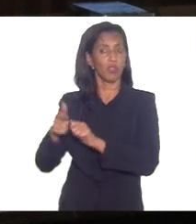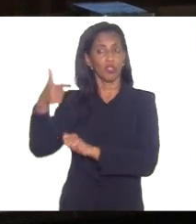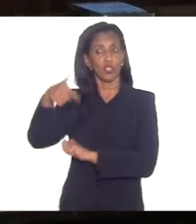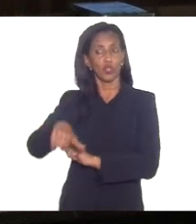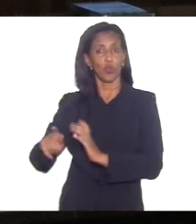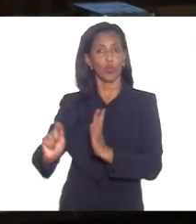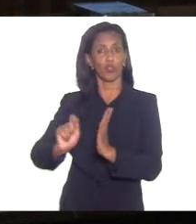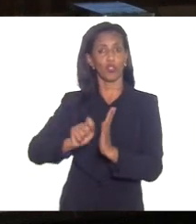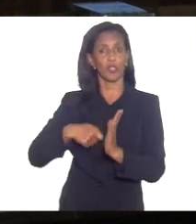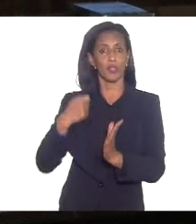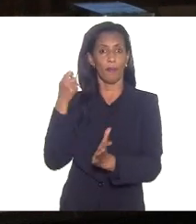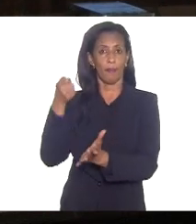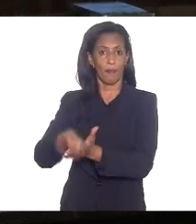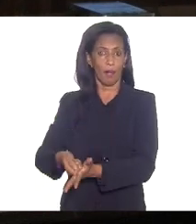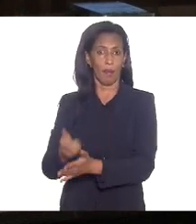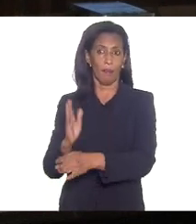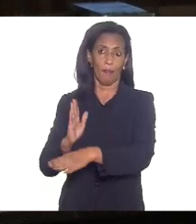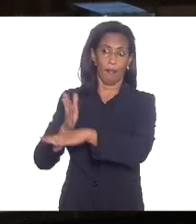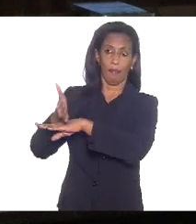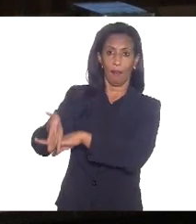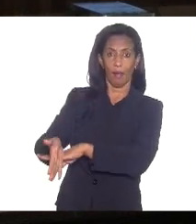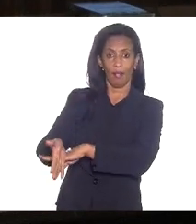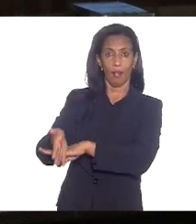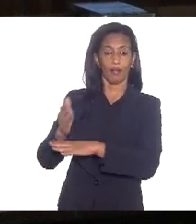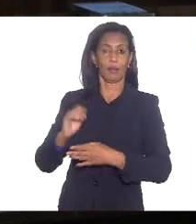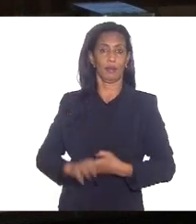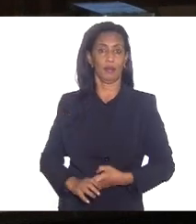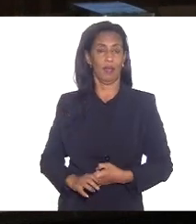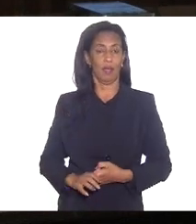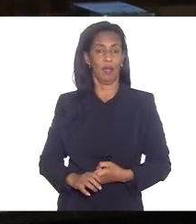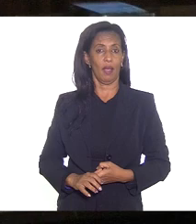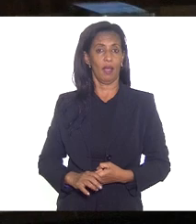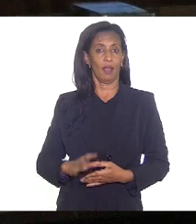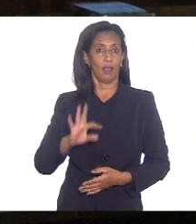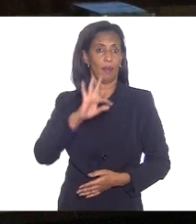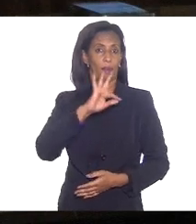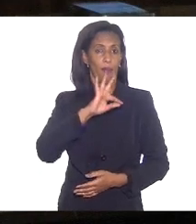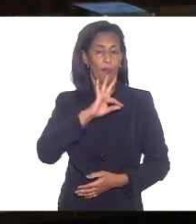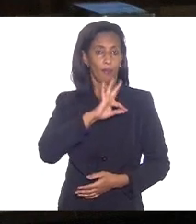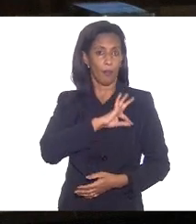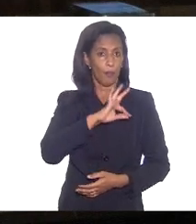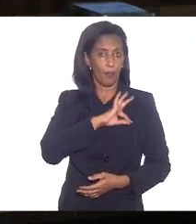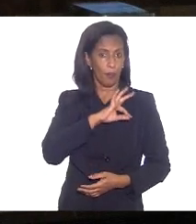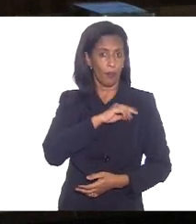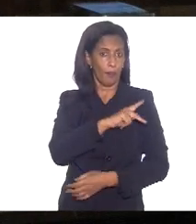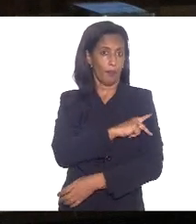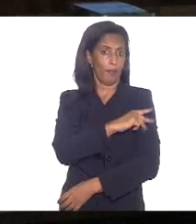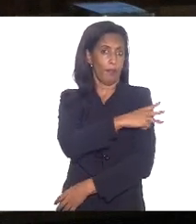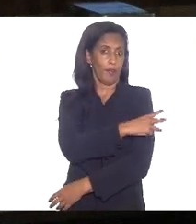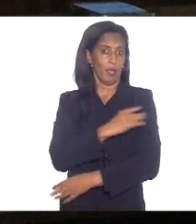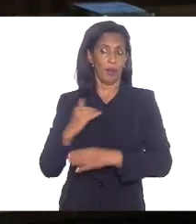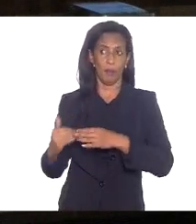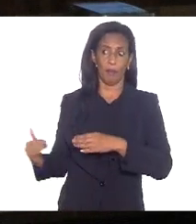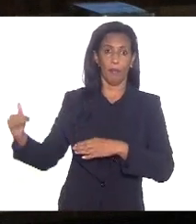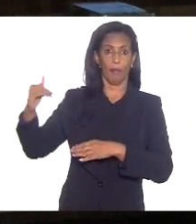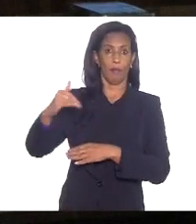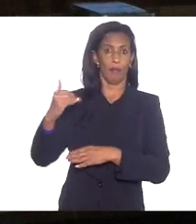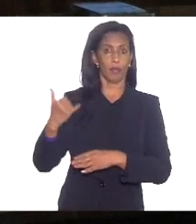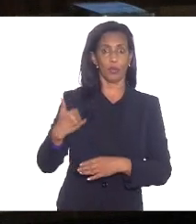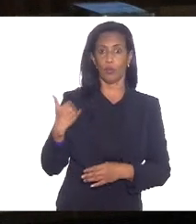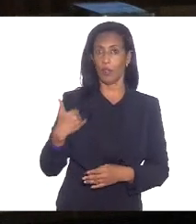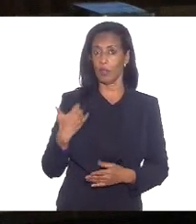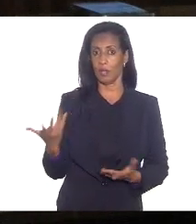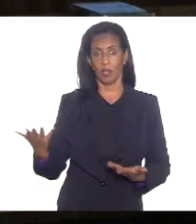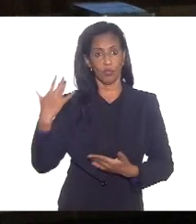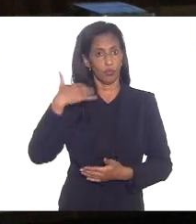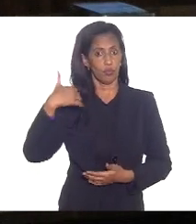nova inscrição para ingressarem nas fileiras da Polícia Militar e ultrapassou a sua idade e não